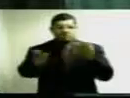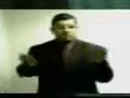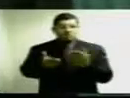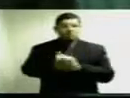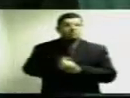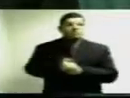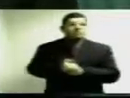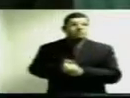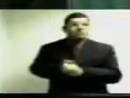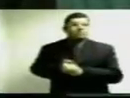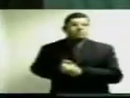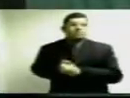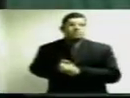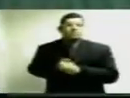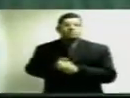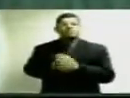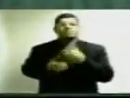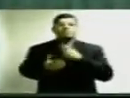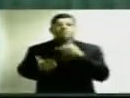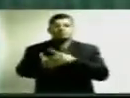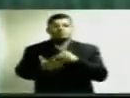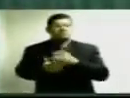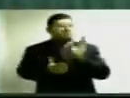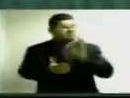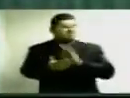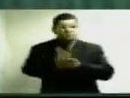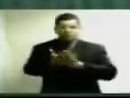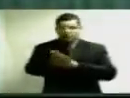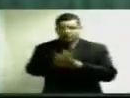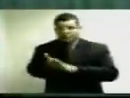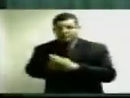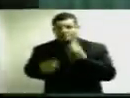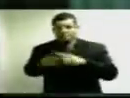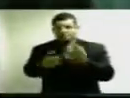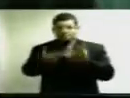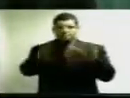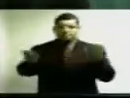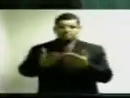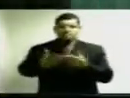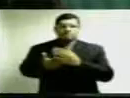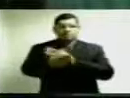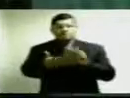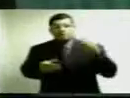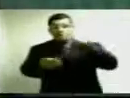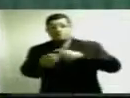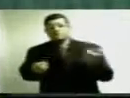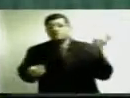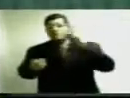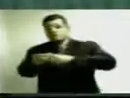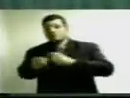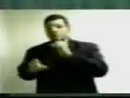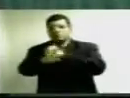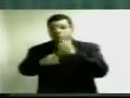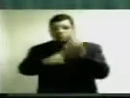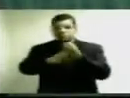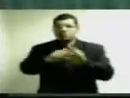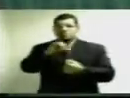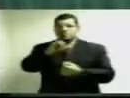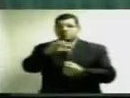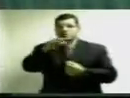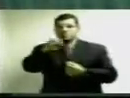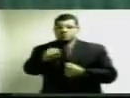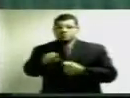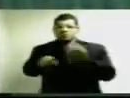dizer, deputado Marcelo, que eu realmente não tomei iniciativa, porque eu queria que a iniciativa viesse da sociedade, como veio do